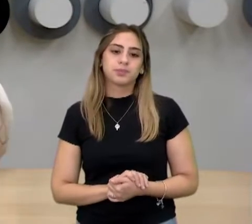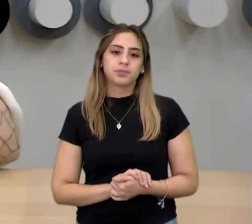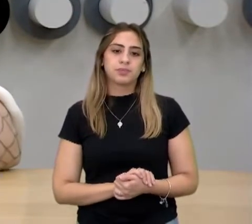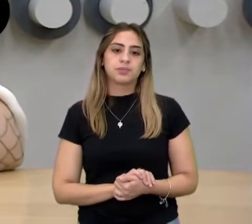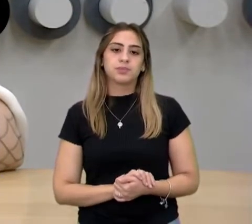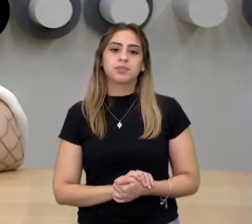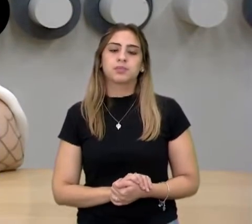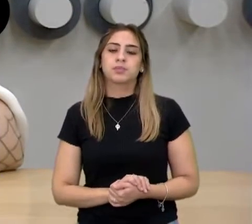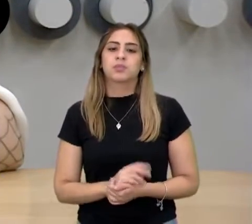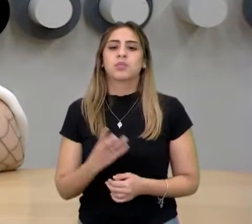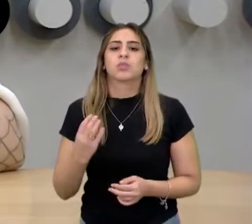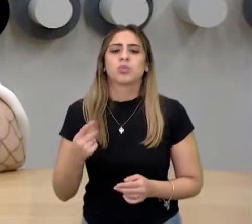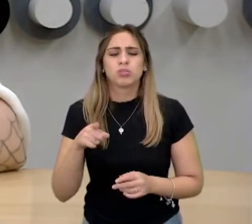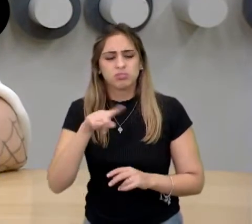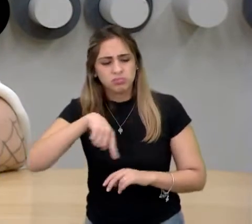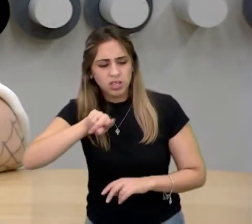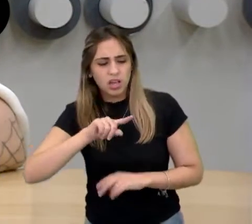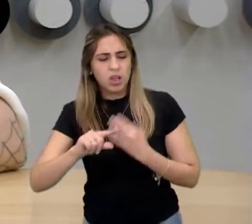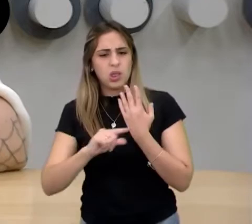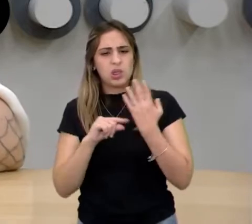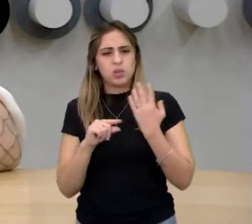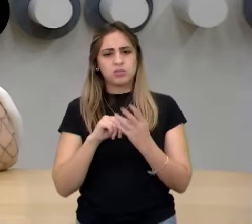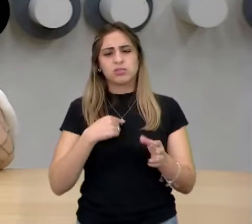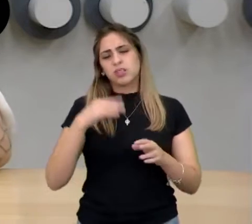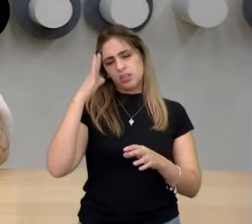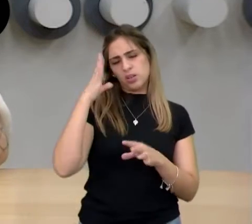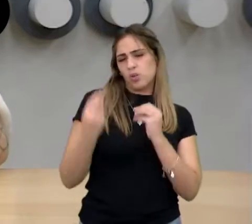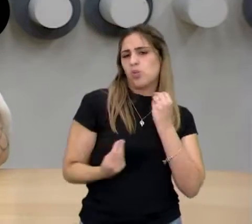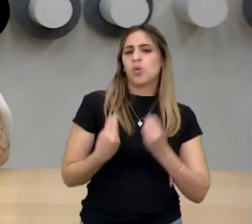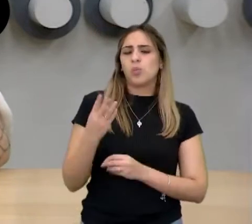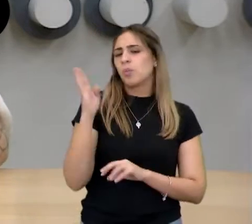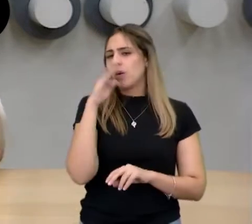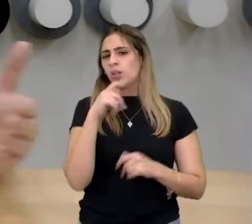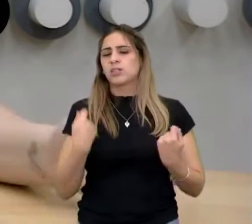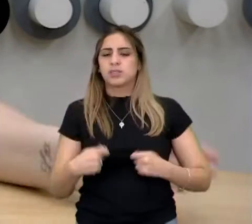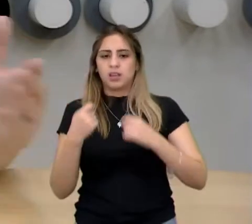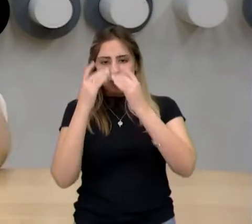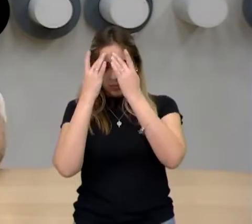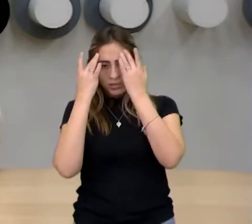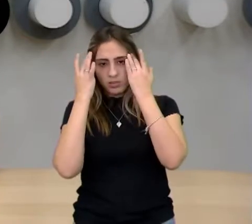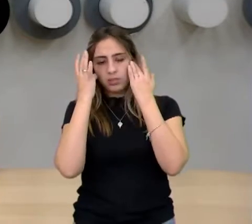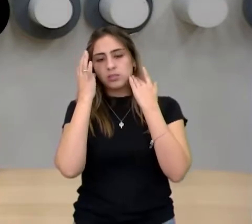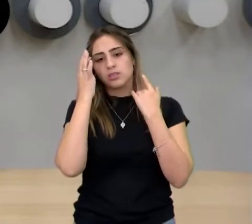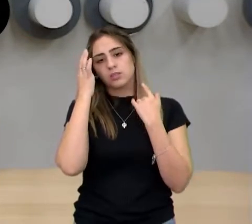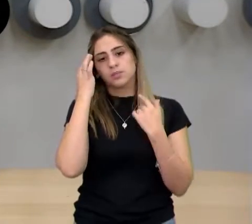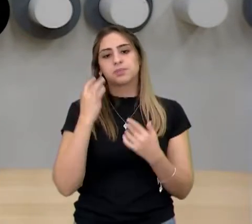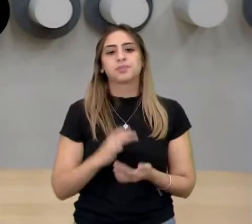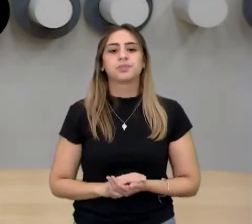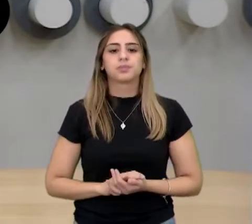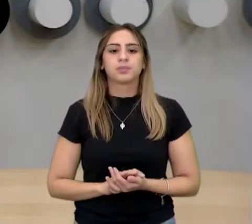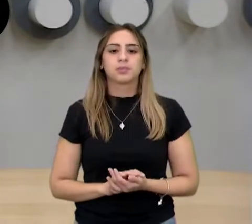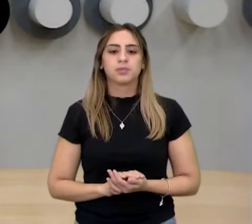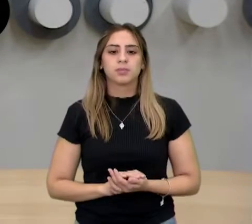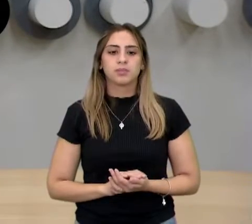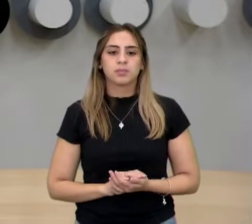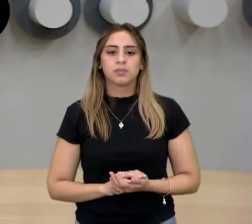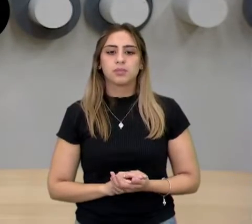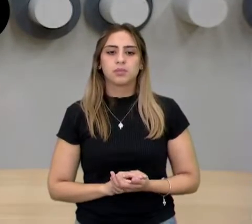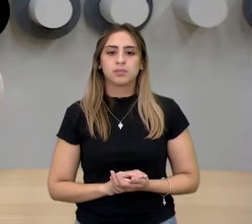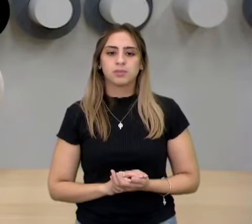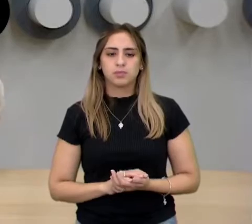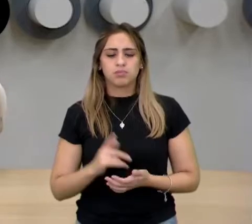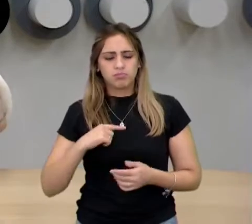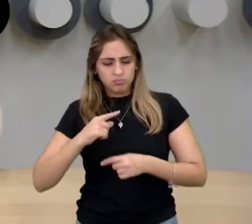muitos foram os autores que entenderam o Estado como um mal necessário. Por outro lado, a gente também tem uma